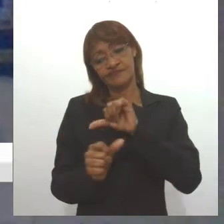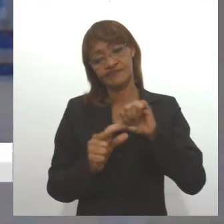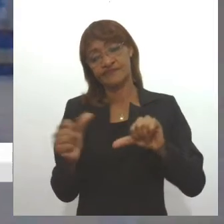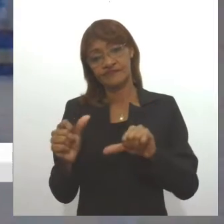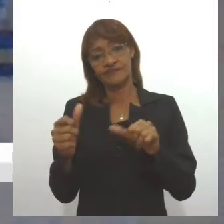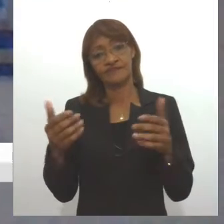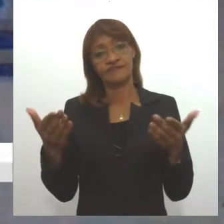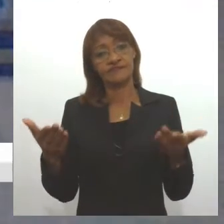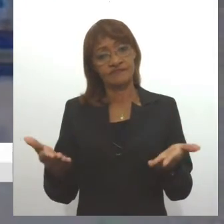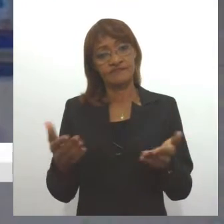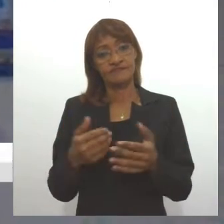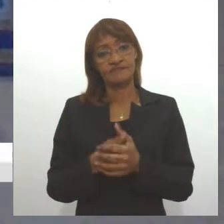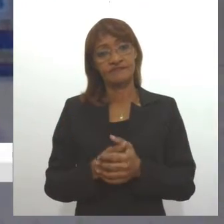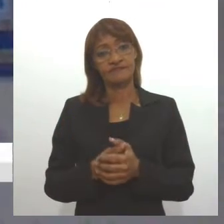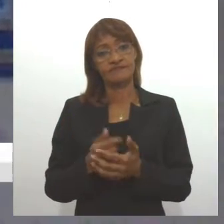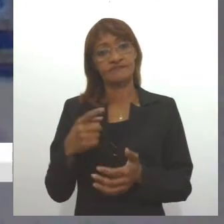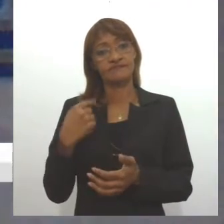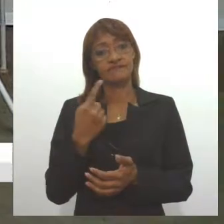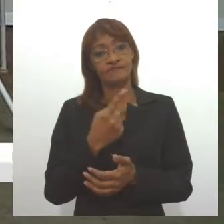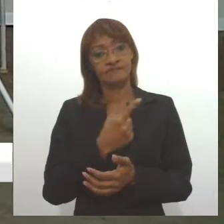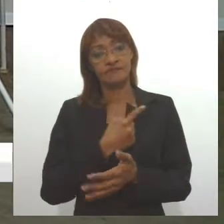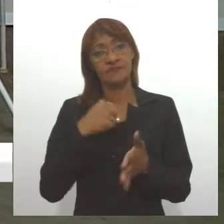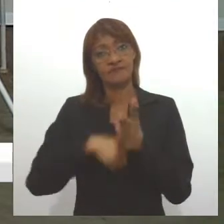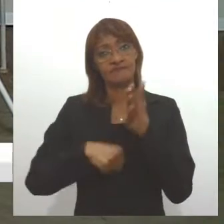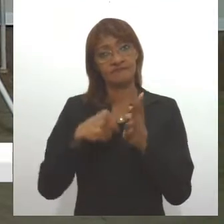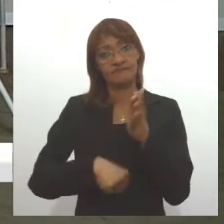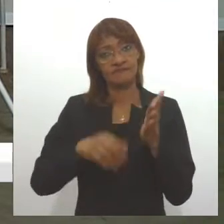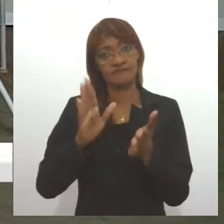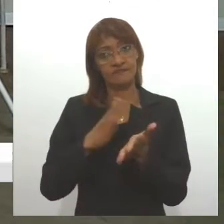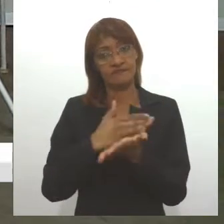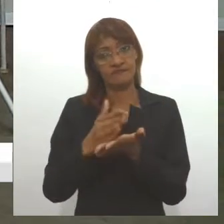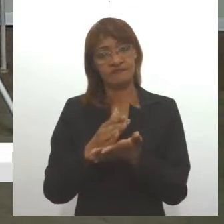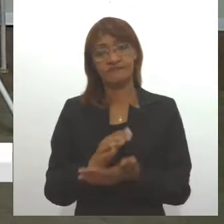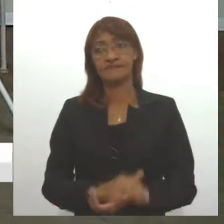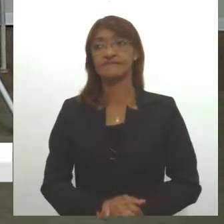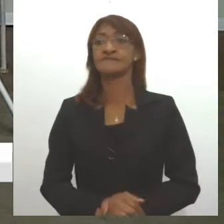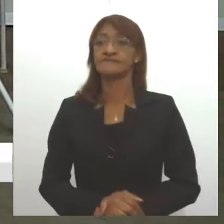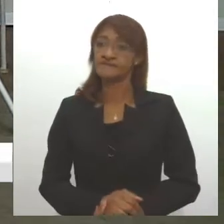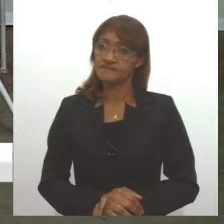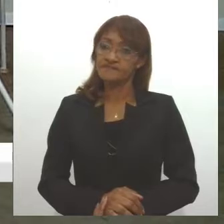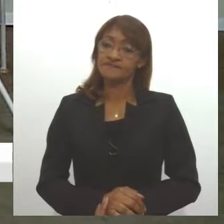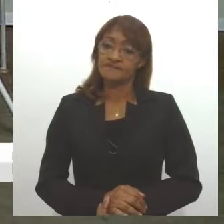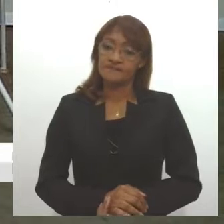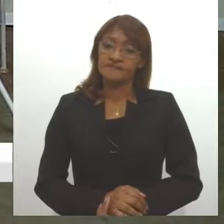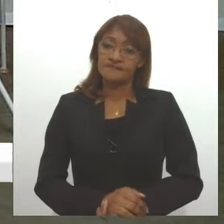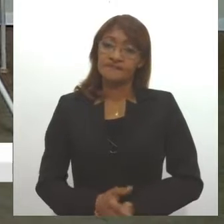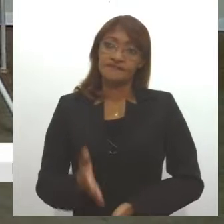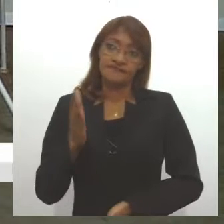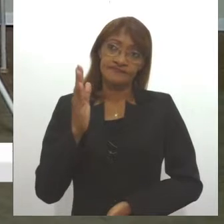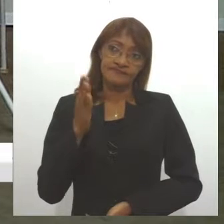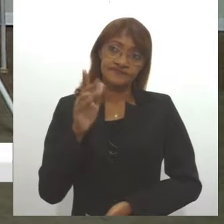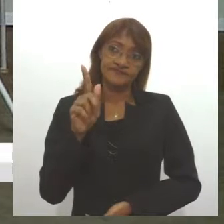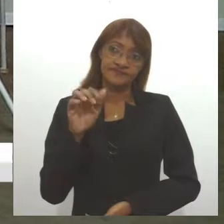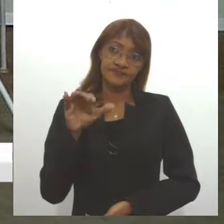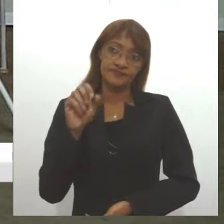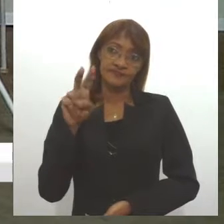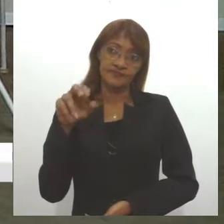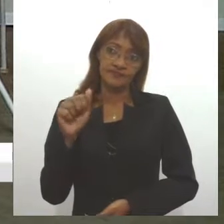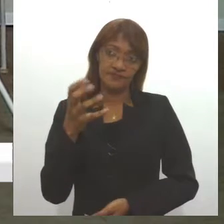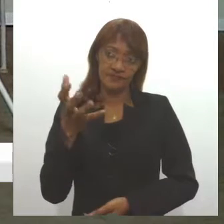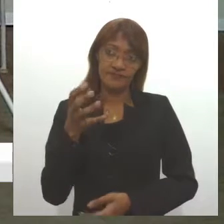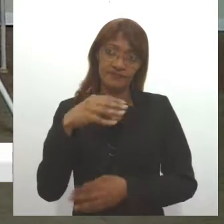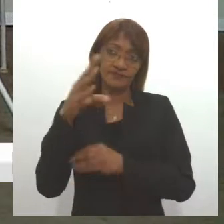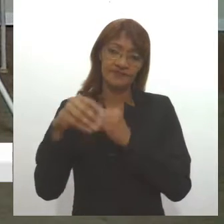algo que a gente já inicia como reivindicação. Maravilha. Giovana, quer complementar alguma